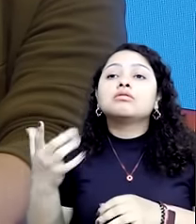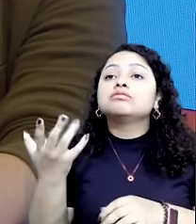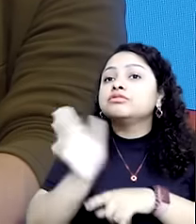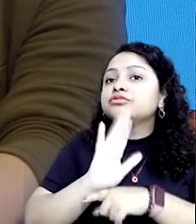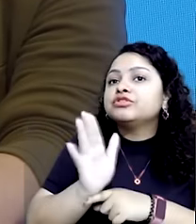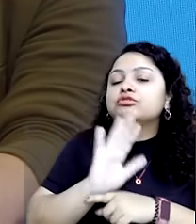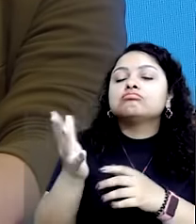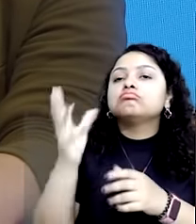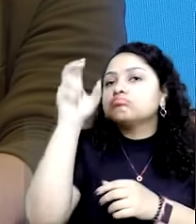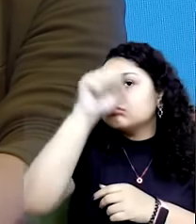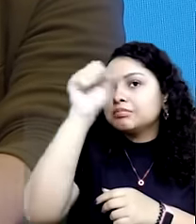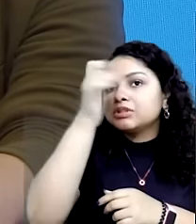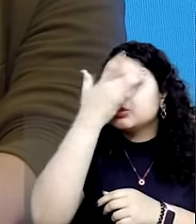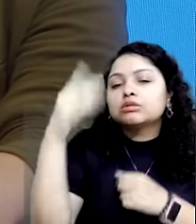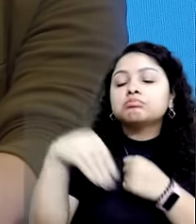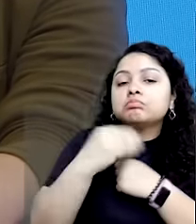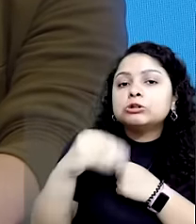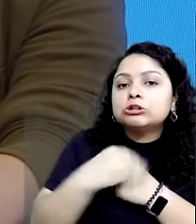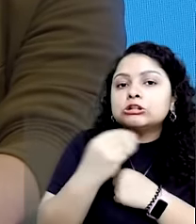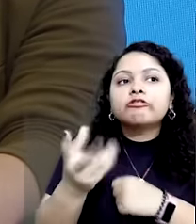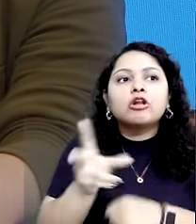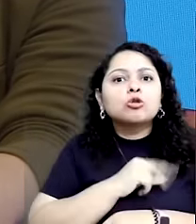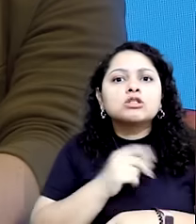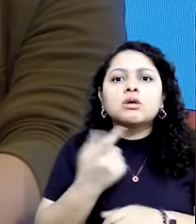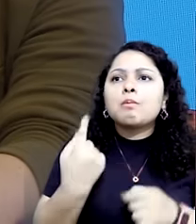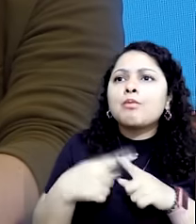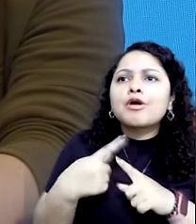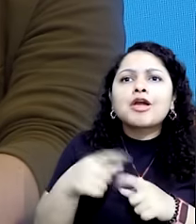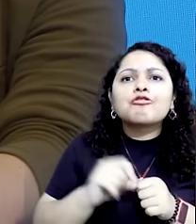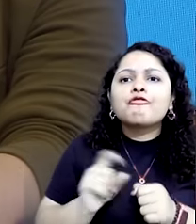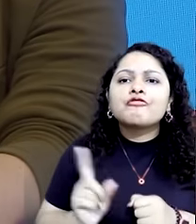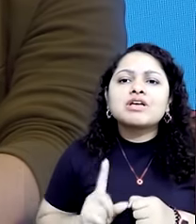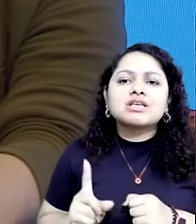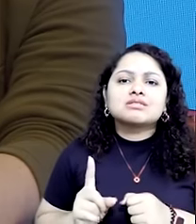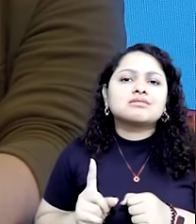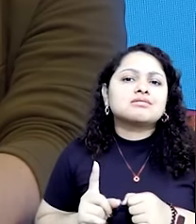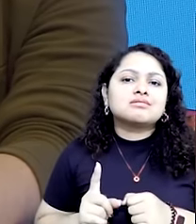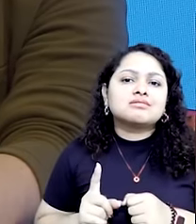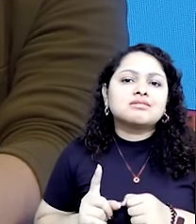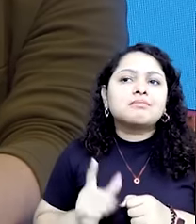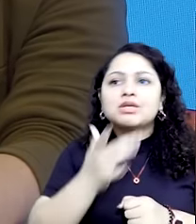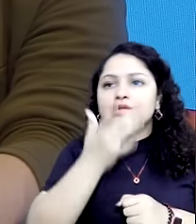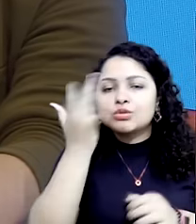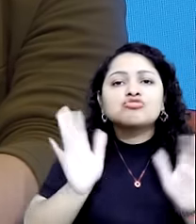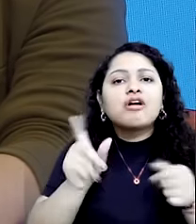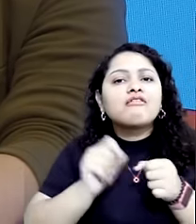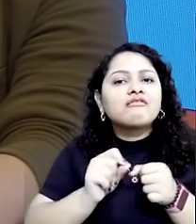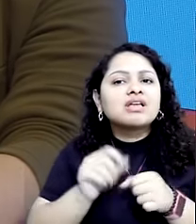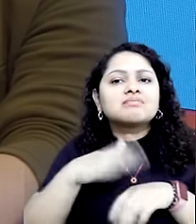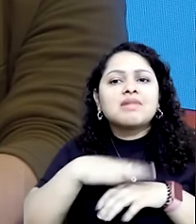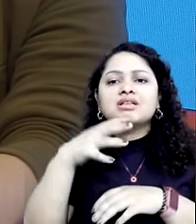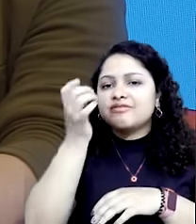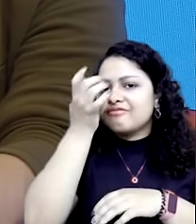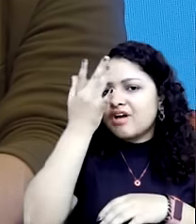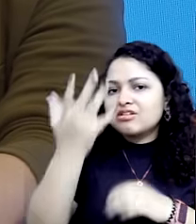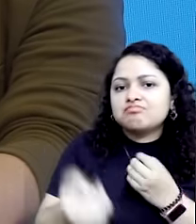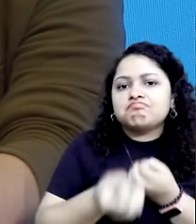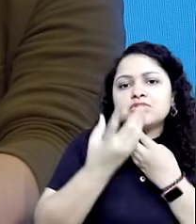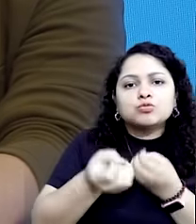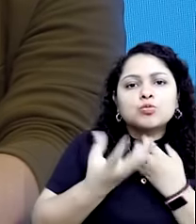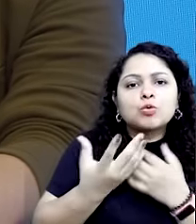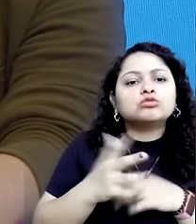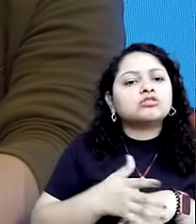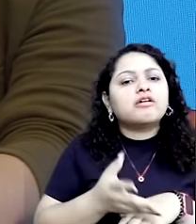vídeos dali de pessoas dando dica que eu falou assim cara por que eu vou vou vou por um caminho maior Alguém já fez lá já já gravou já tá me ensinando eu vou